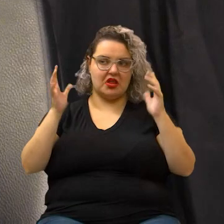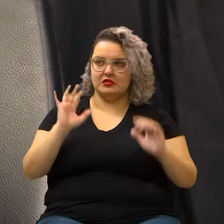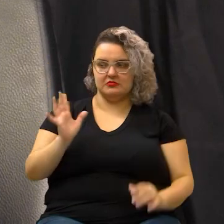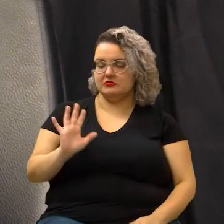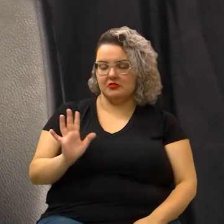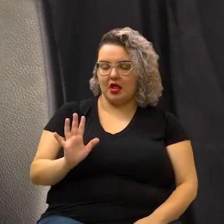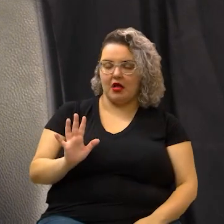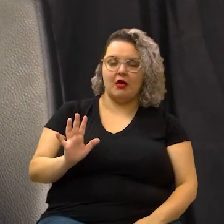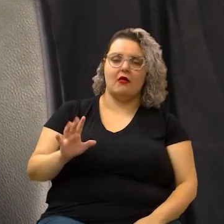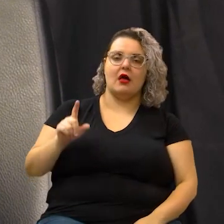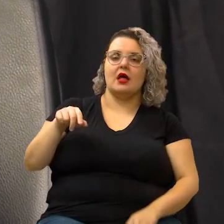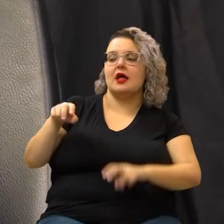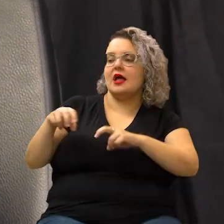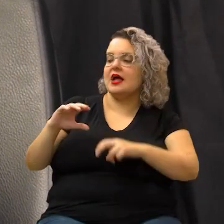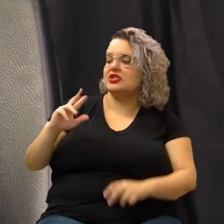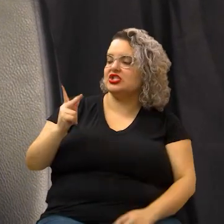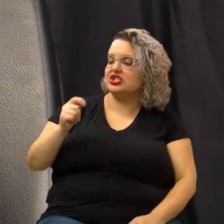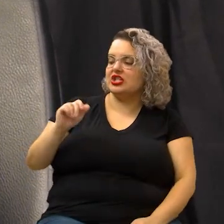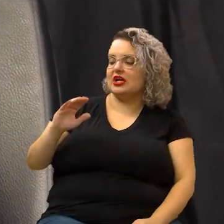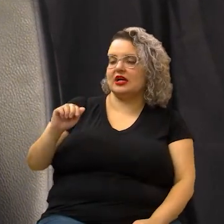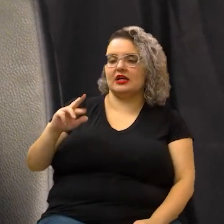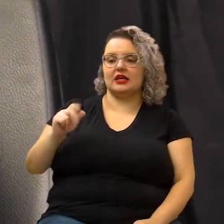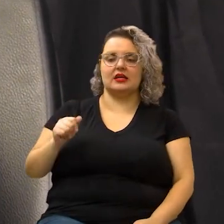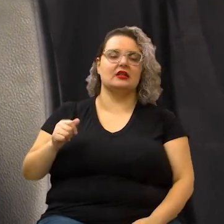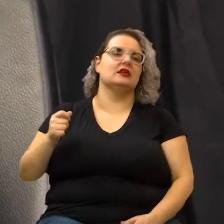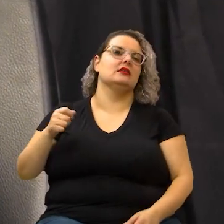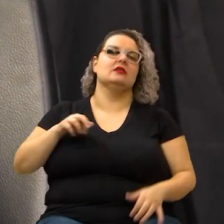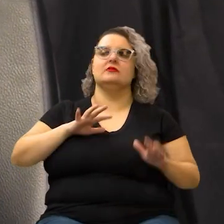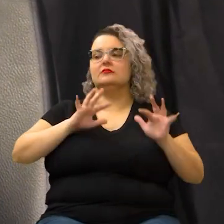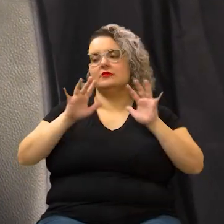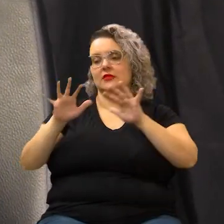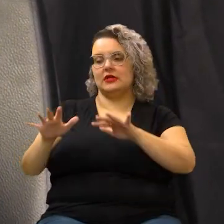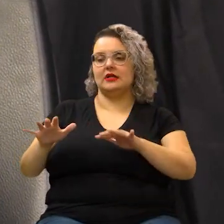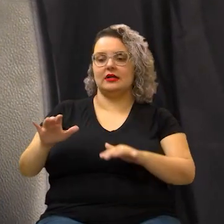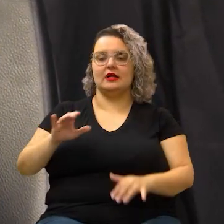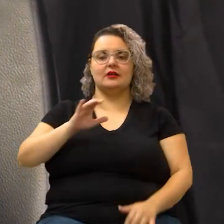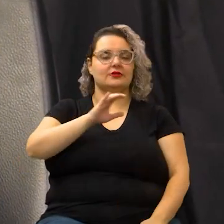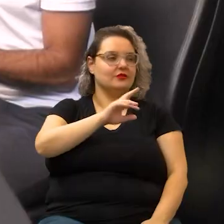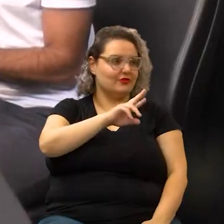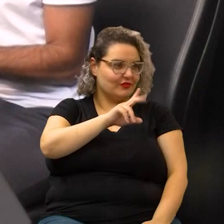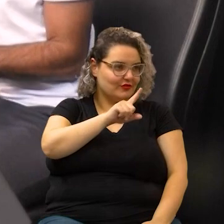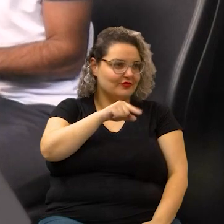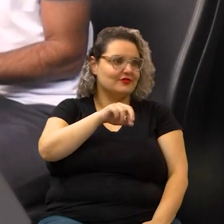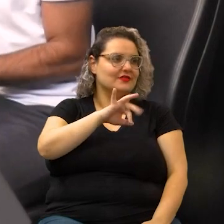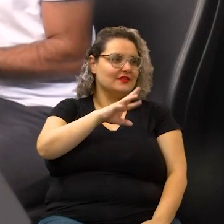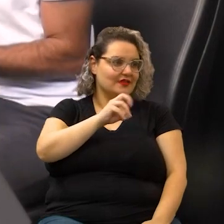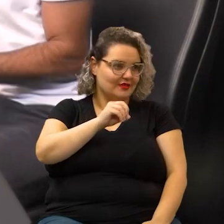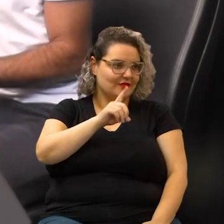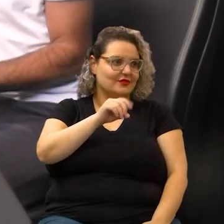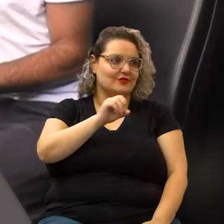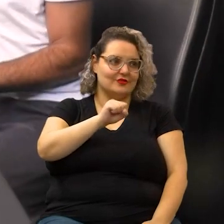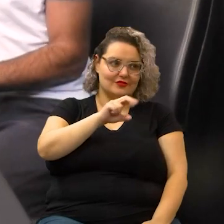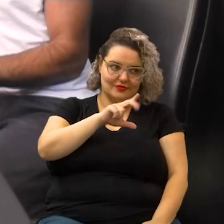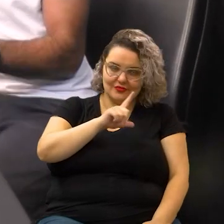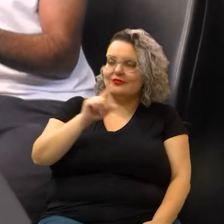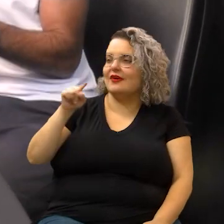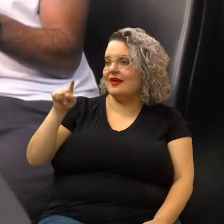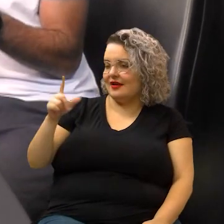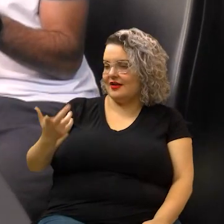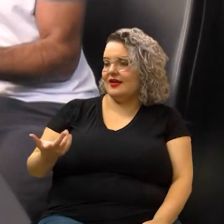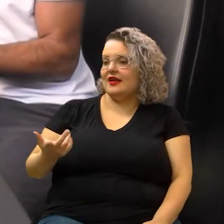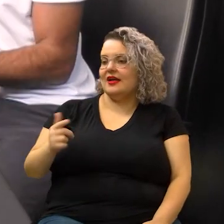tinha a chacrinha. Tá. Então assim, a chacrinha cobrava um tanto, ia todo mundo pra chacrinha. Ali no Cruzeiro do Sul, né? E quem não tinha nada... Aí